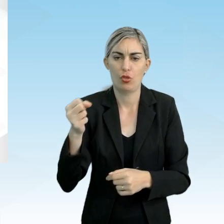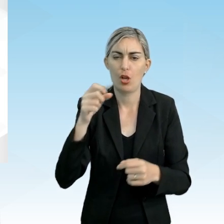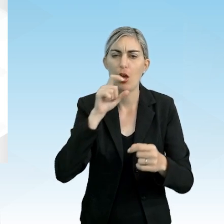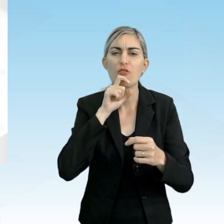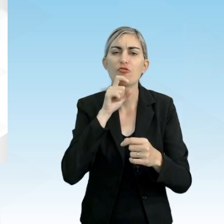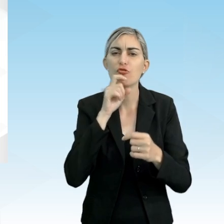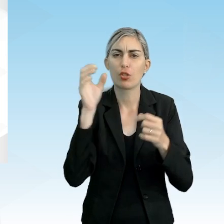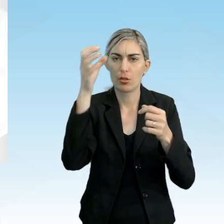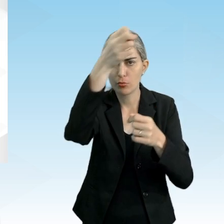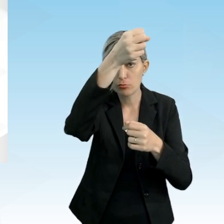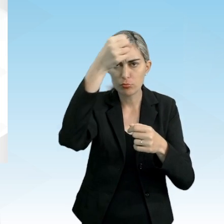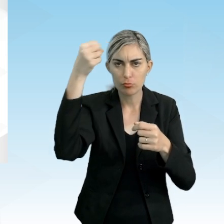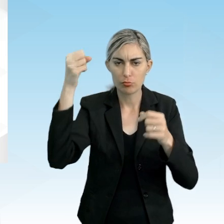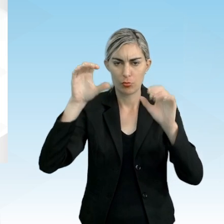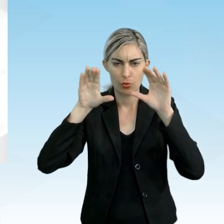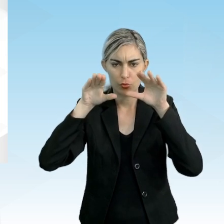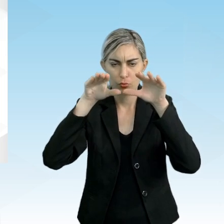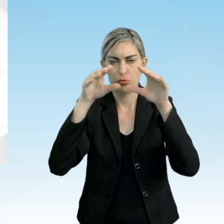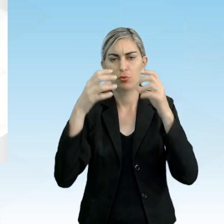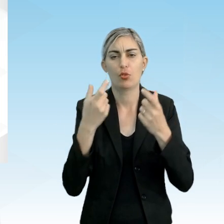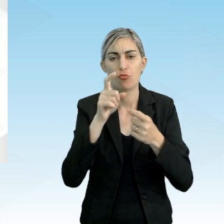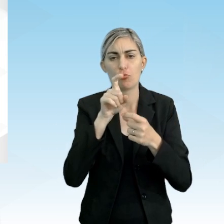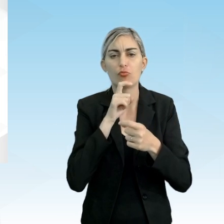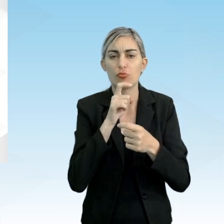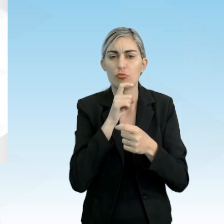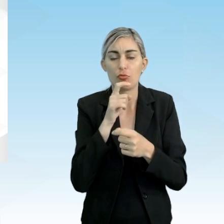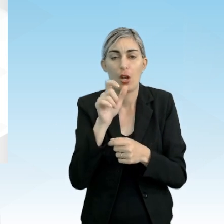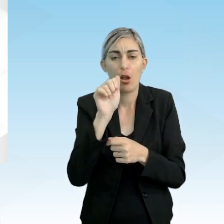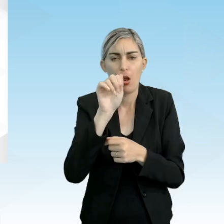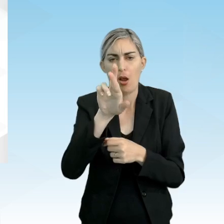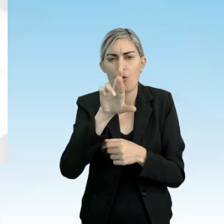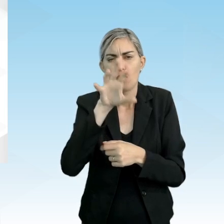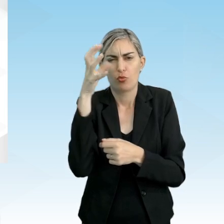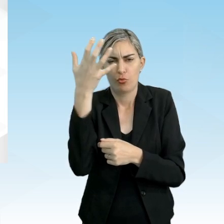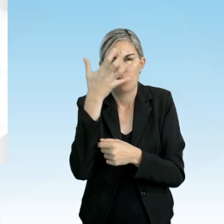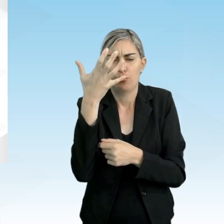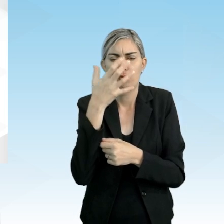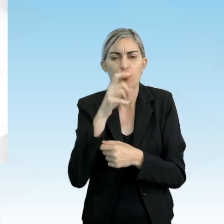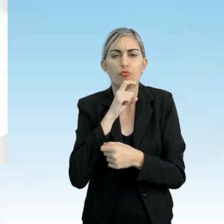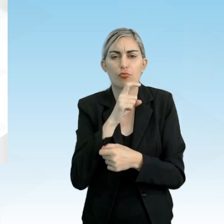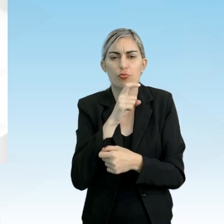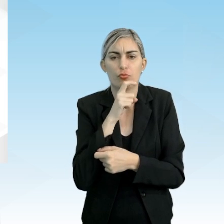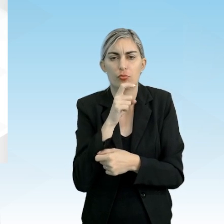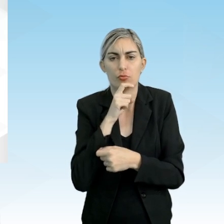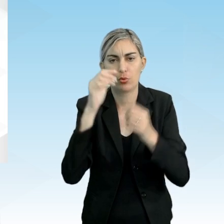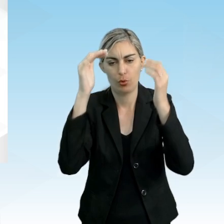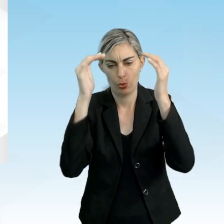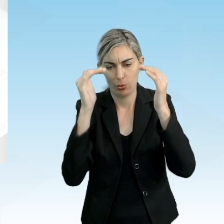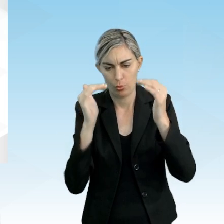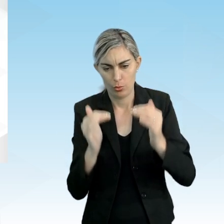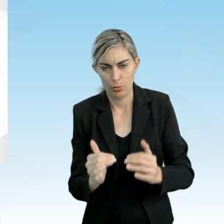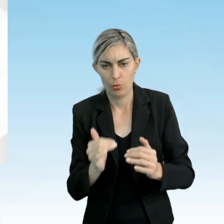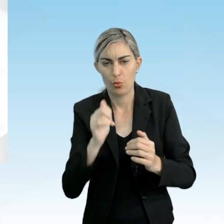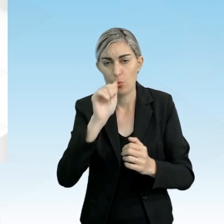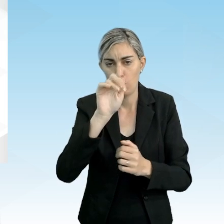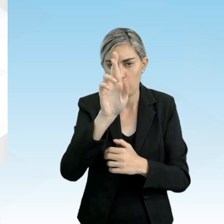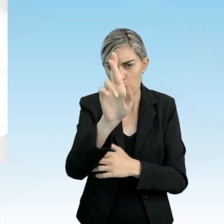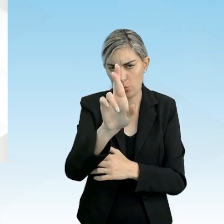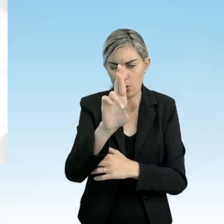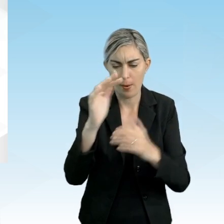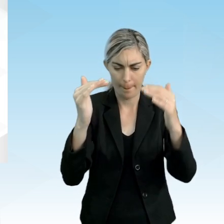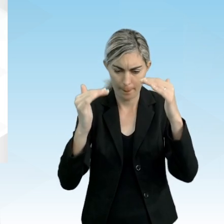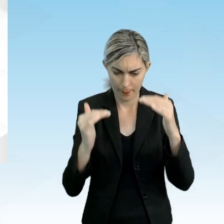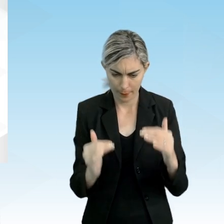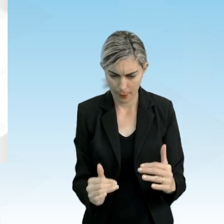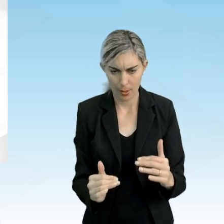congelador na parte de cima quer dizer que o ar frio fica mais denso e e o ar que está